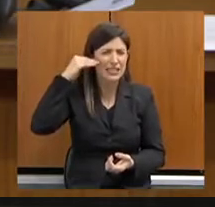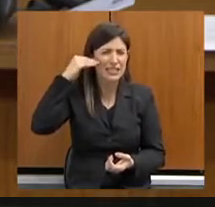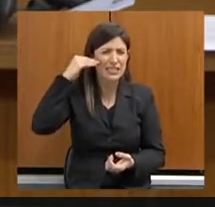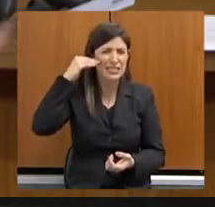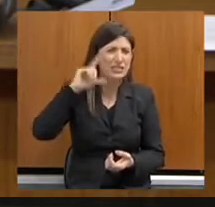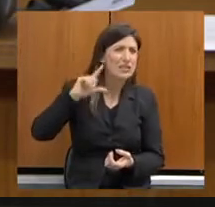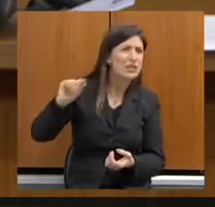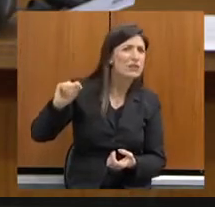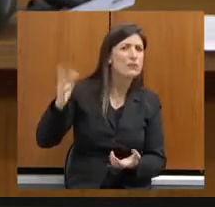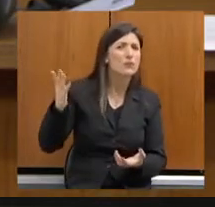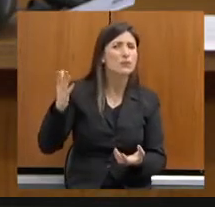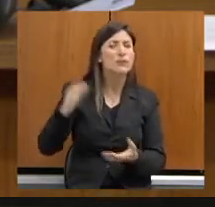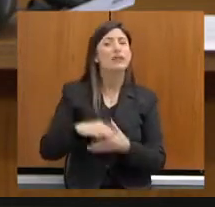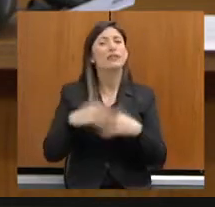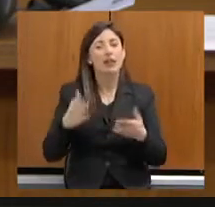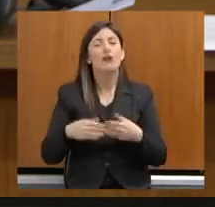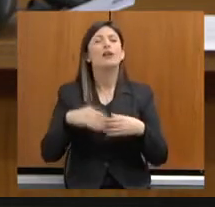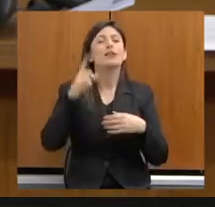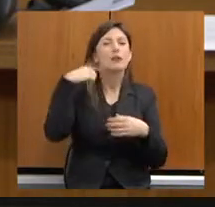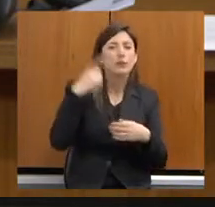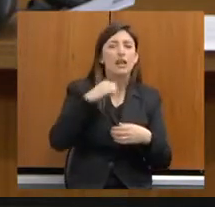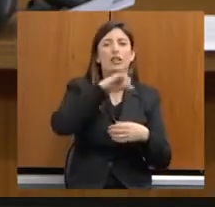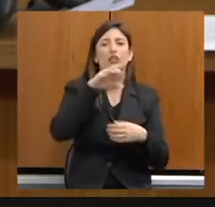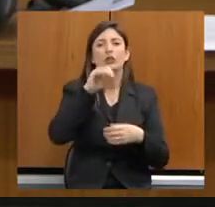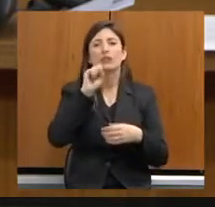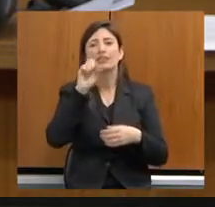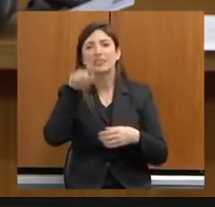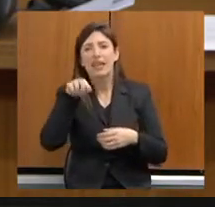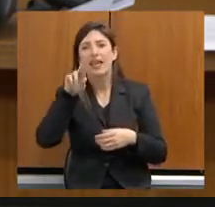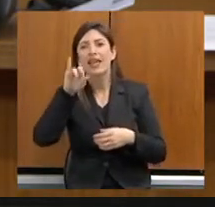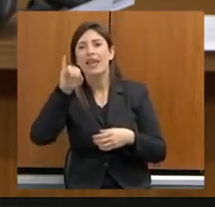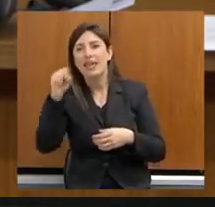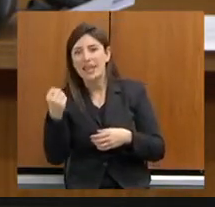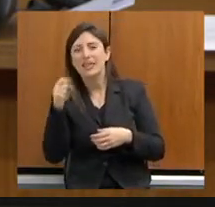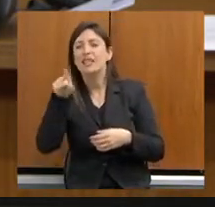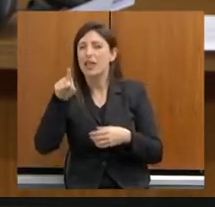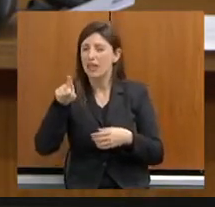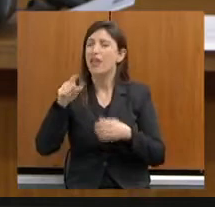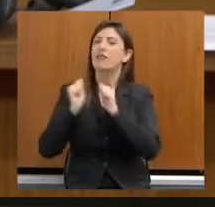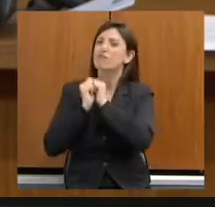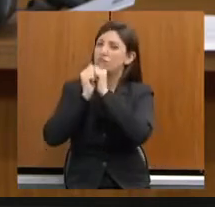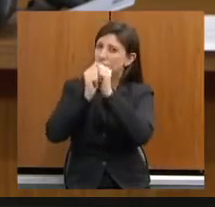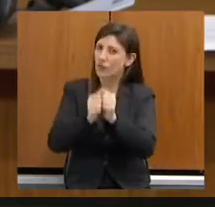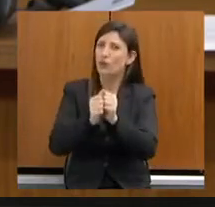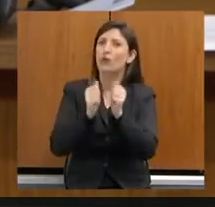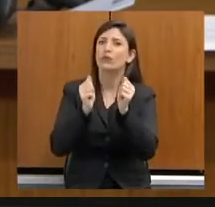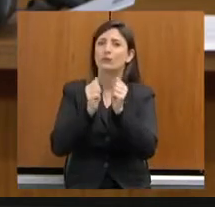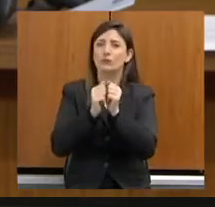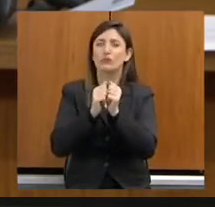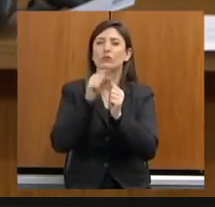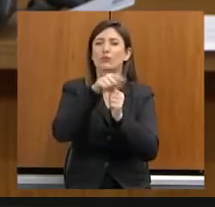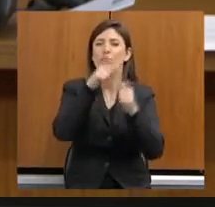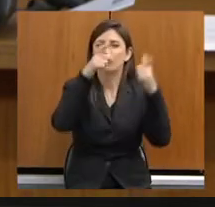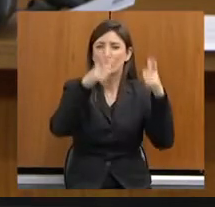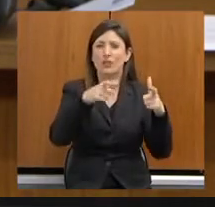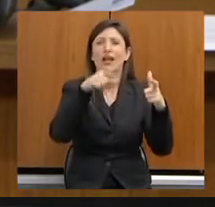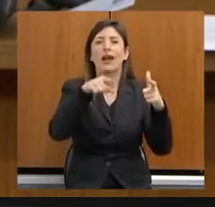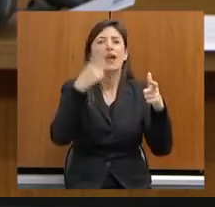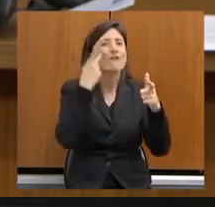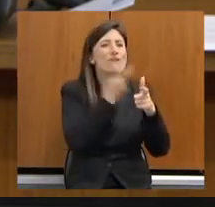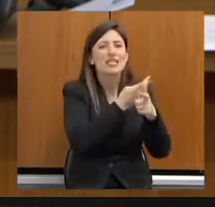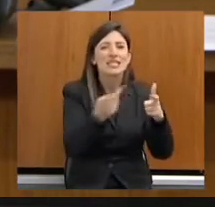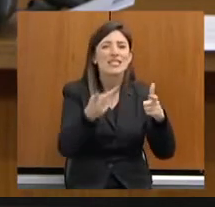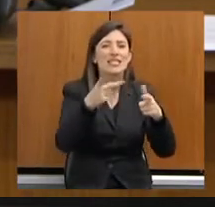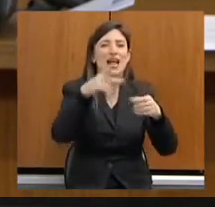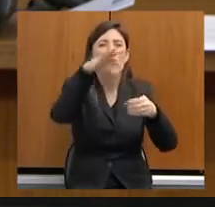depois de Reis nos acompanhou lá e esse visitando uma horta Comunitária onde 48